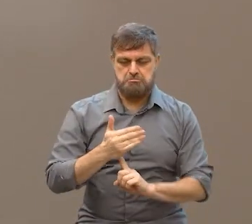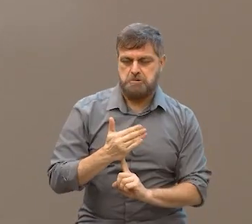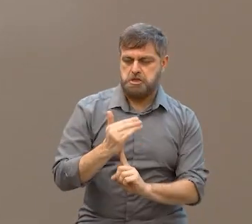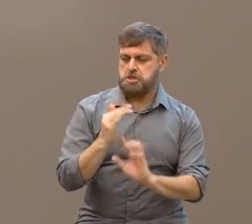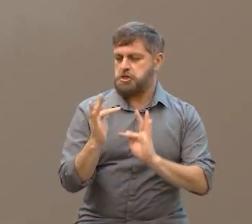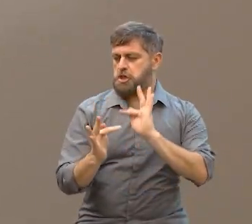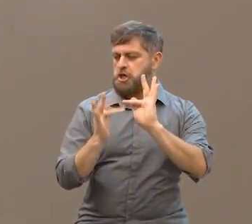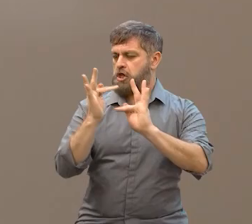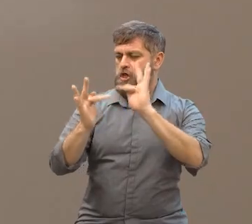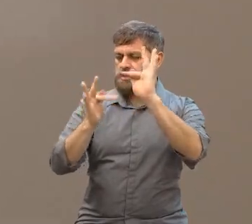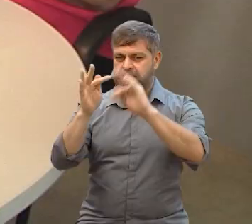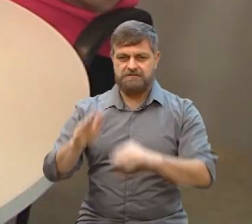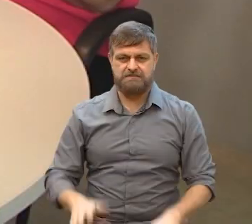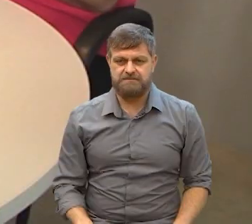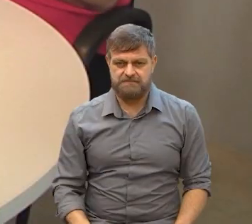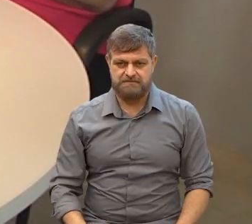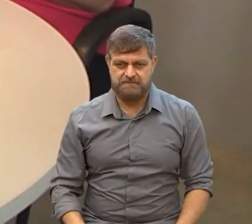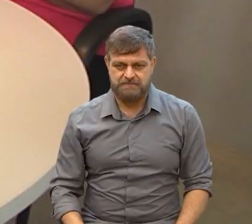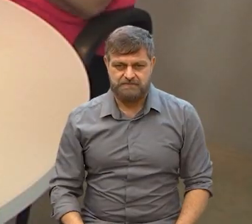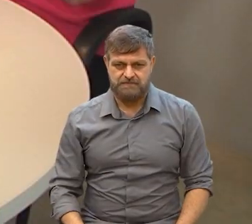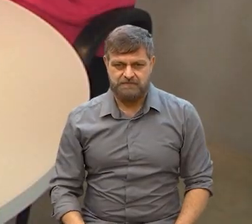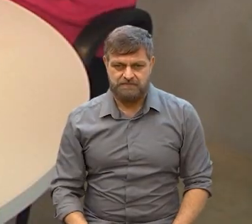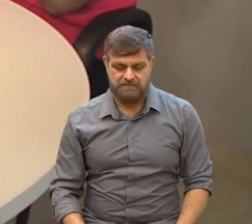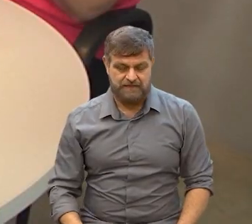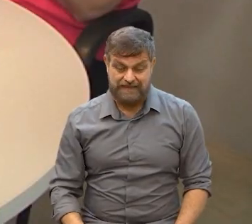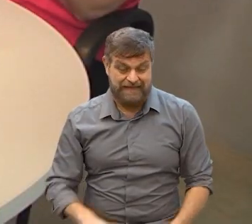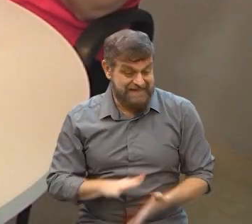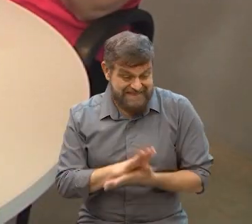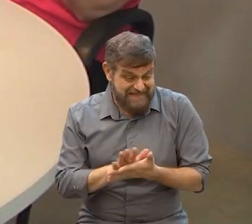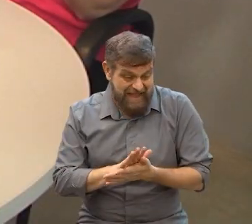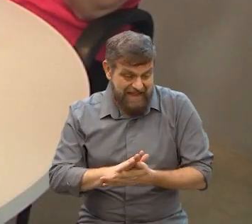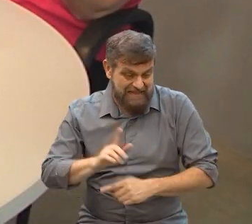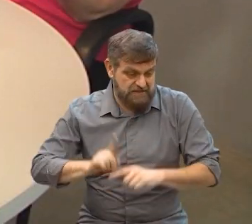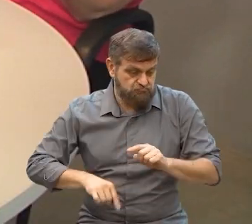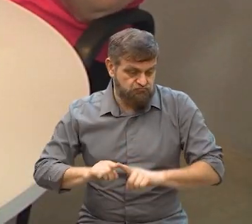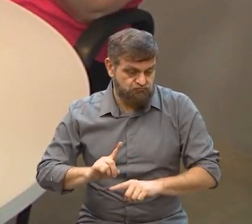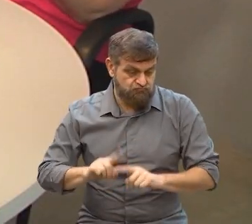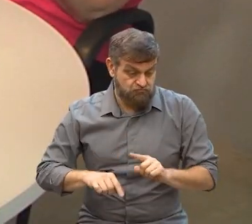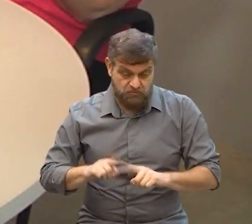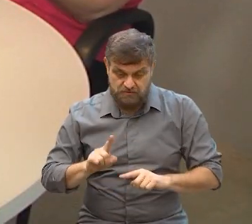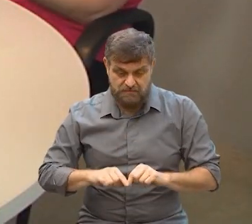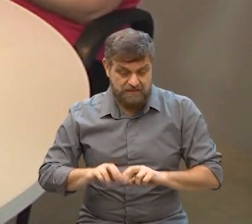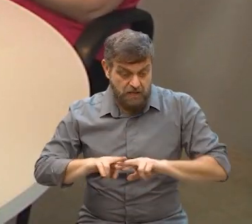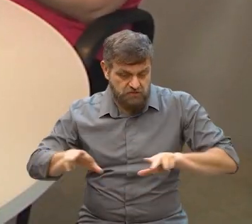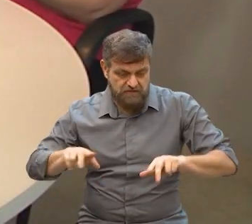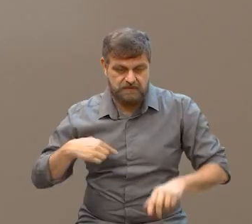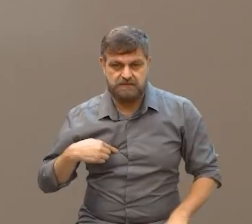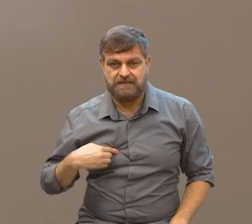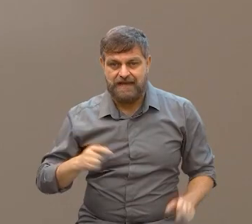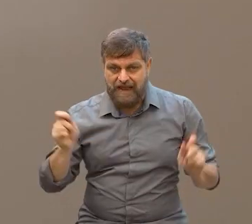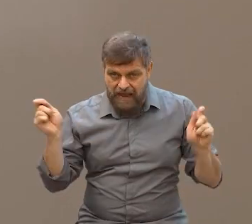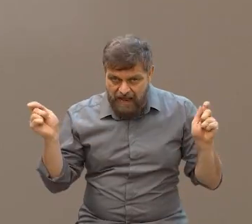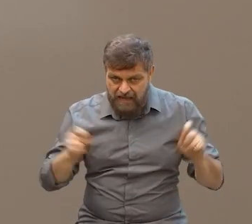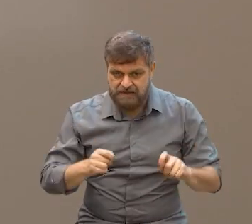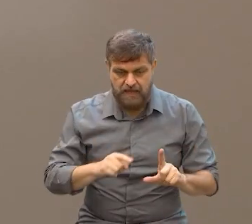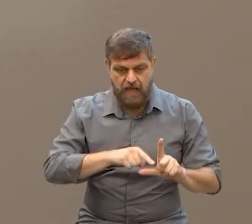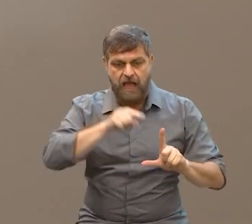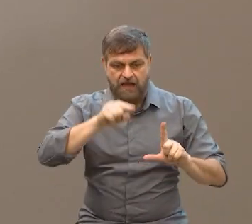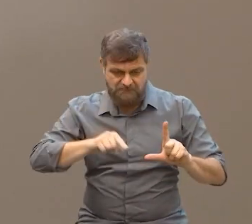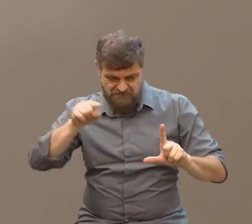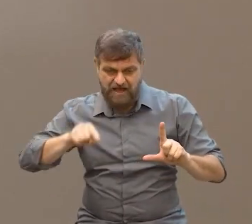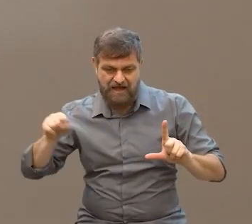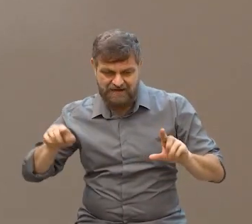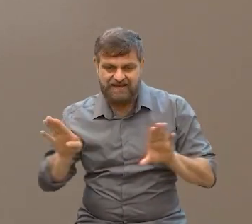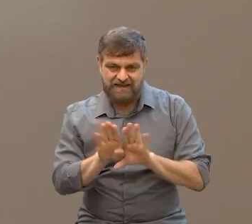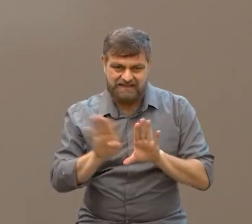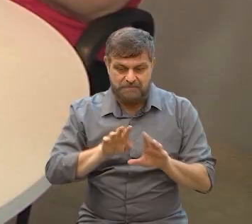de instrumentos pirotécnicos. Isso, né? Então, é muito possível variar usando o que a gente